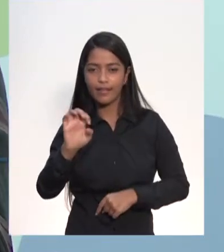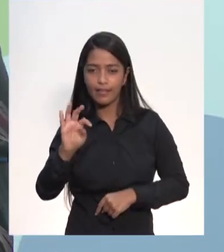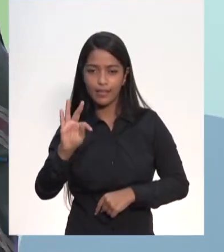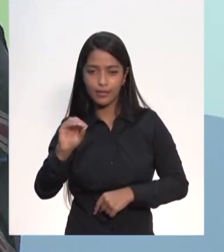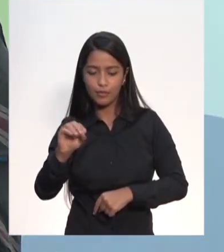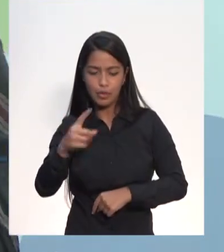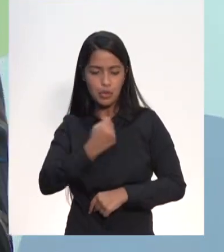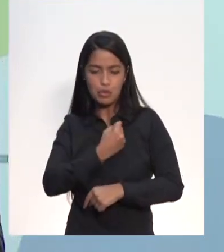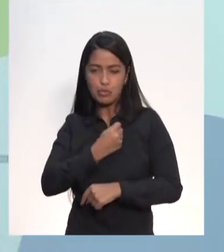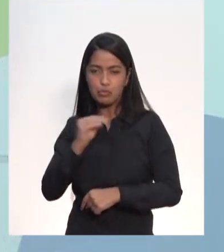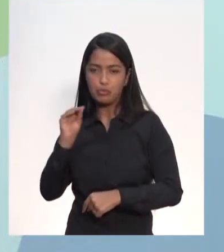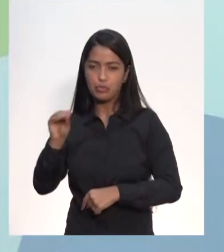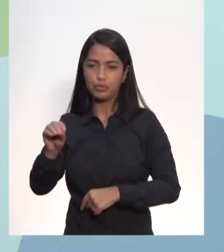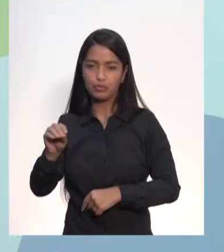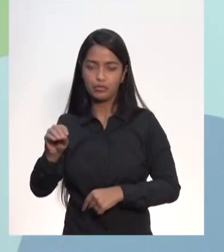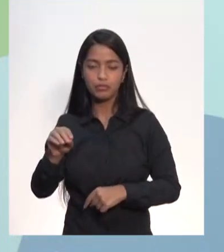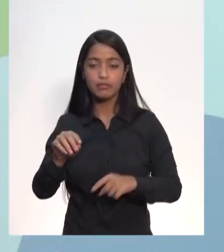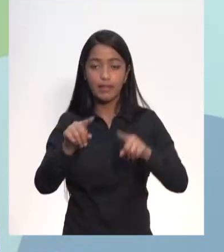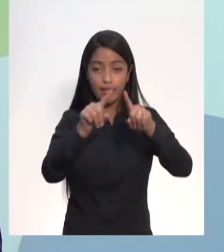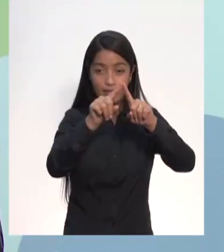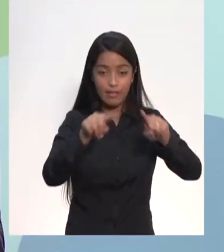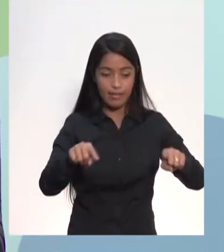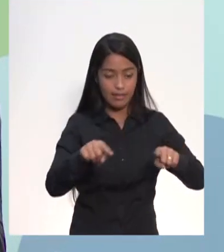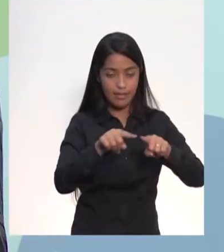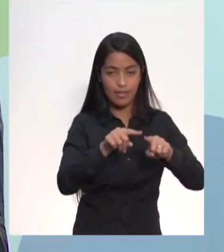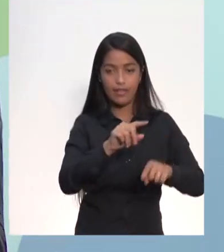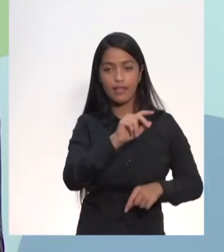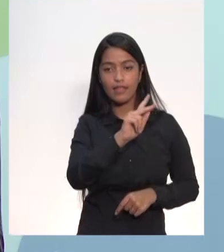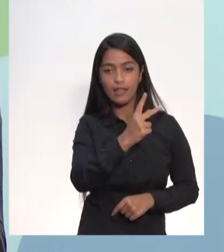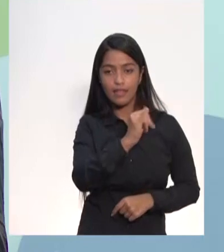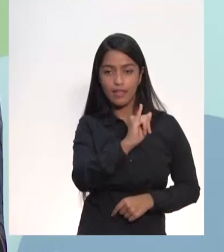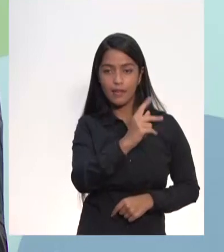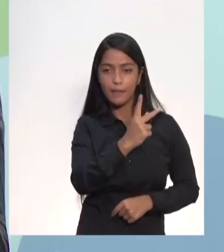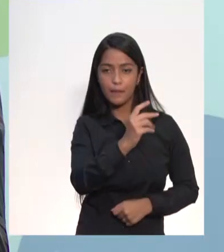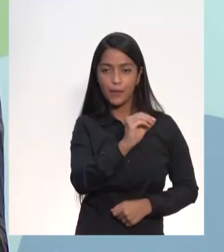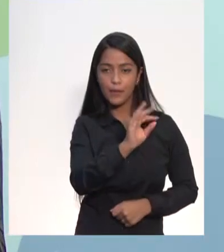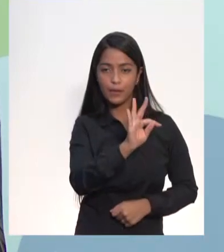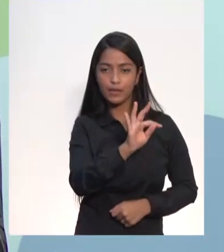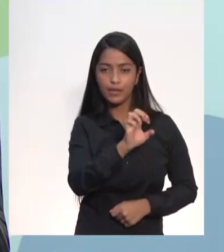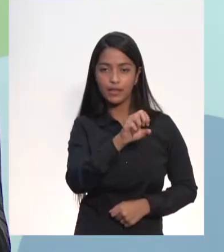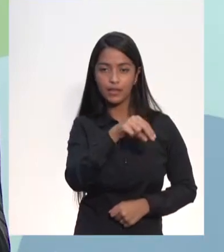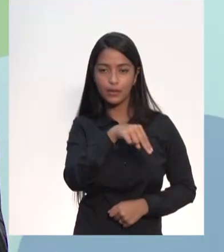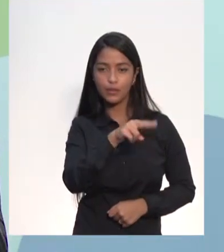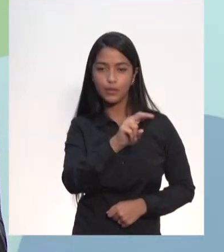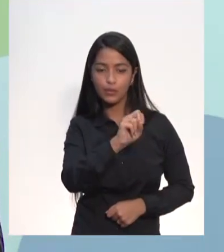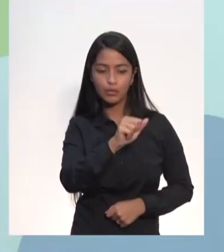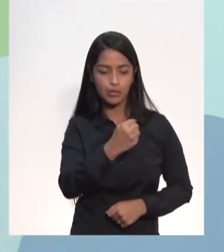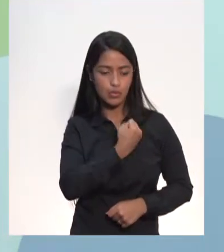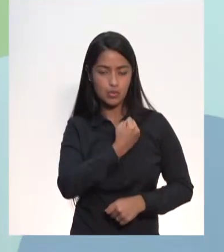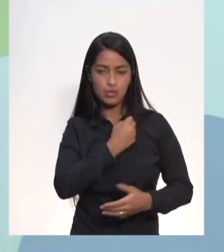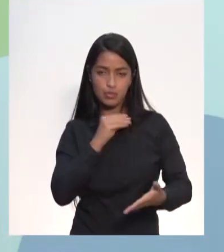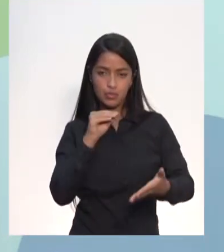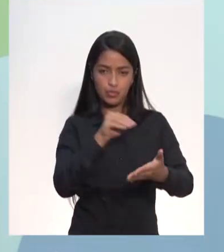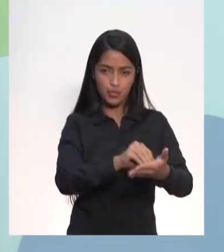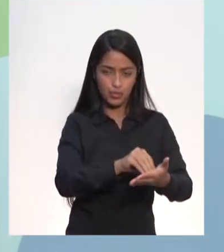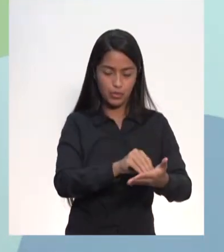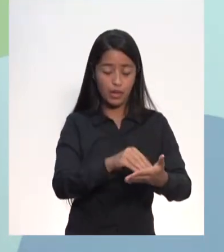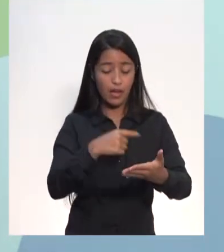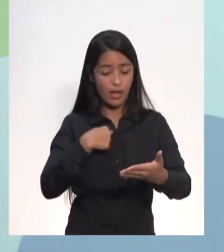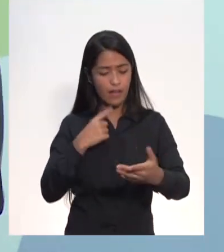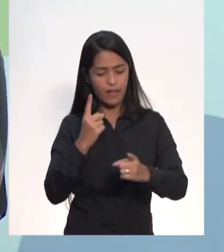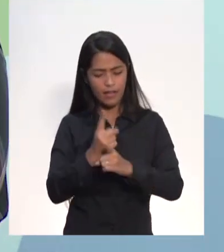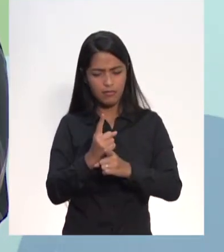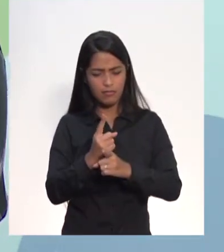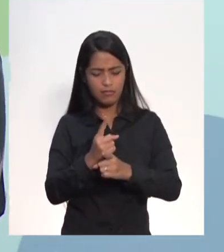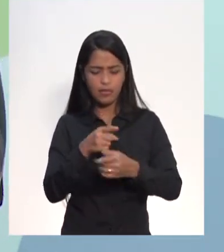E a hipotenusa é esse valor. Aí, na hora de verificar que o denominador é um número irracional, ele para